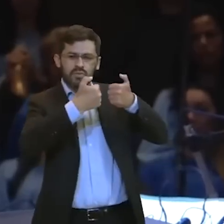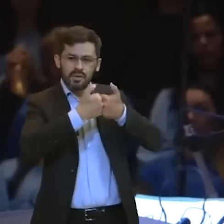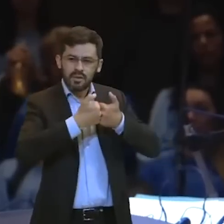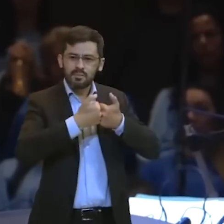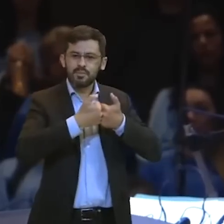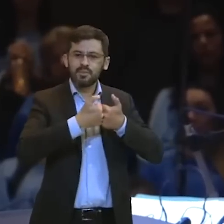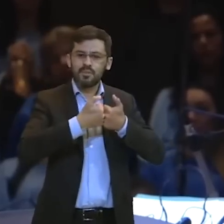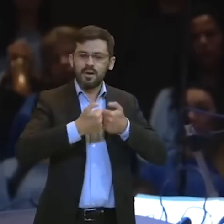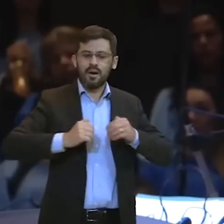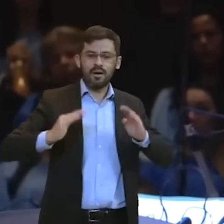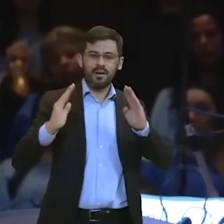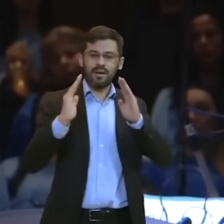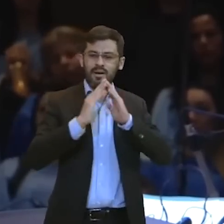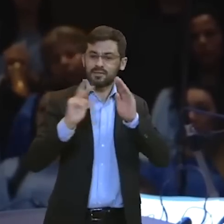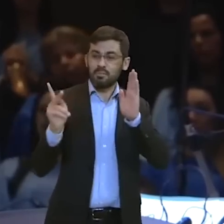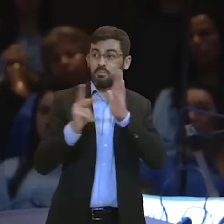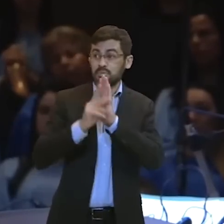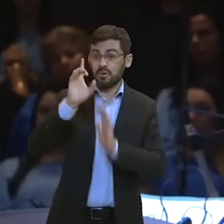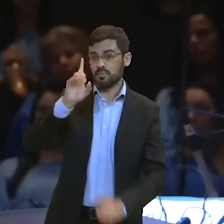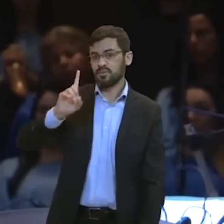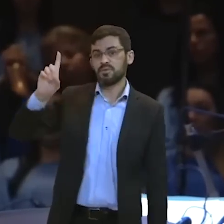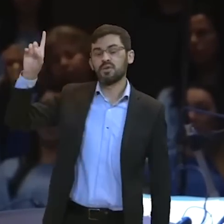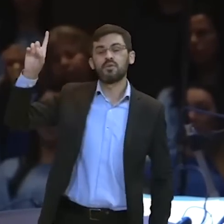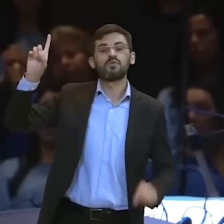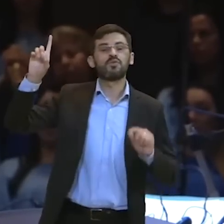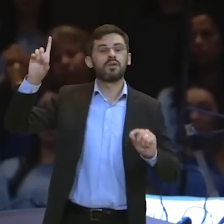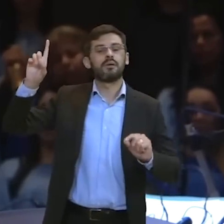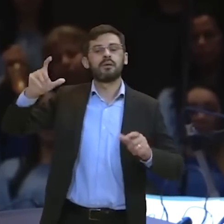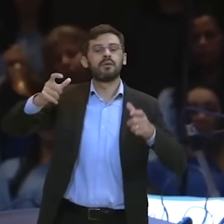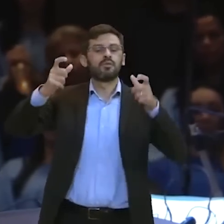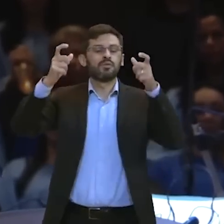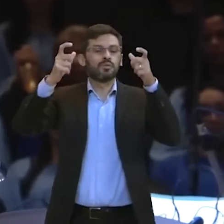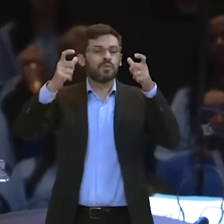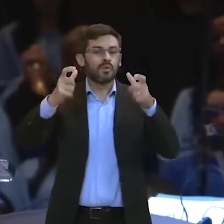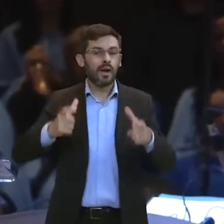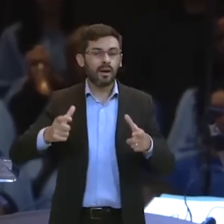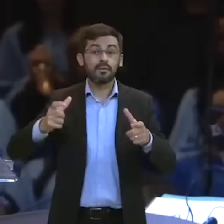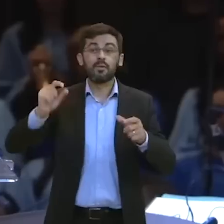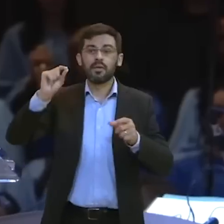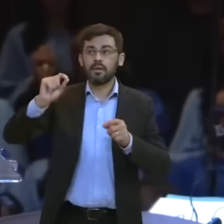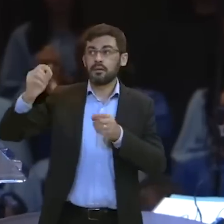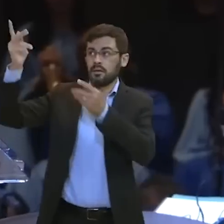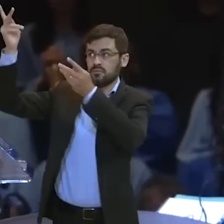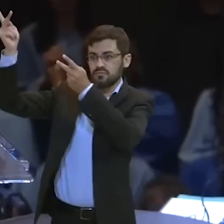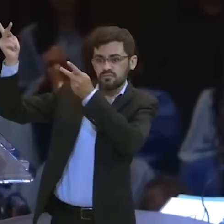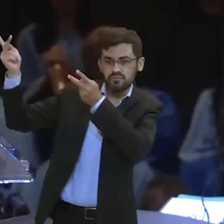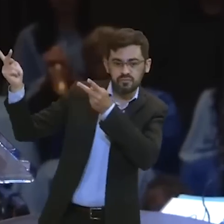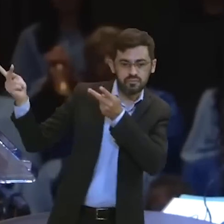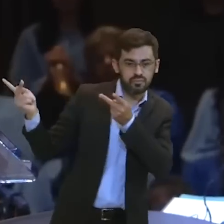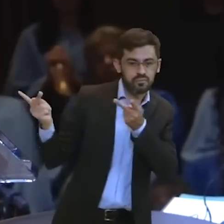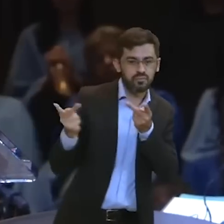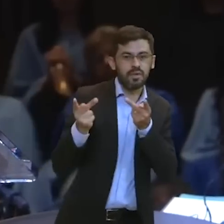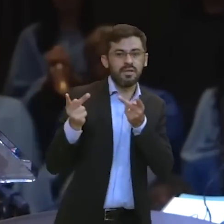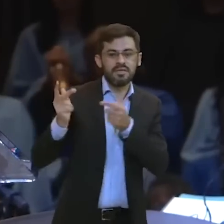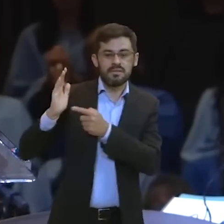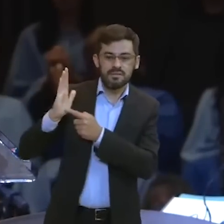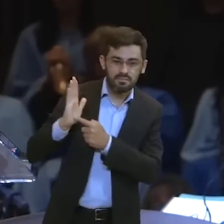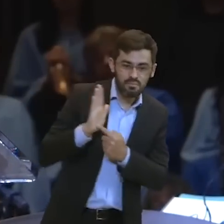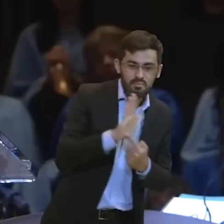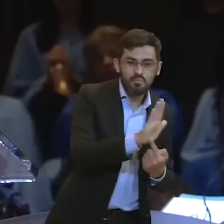Deus, se torna o lugar que Ele se revela no meio do seu